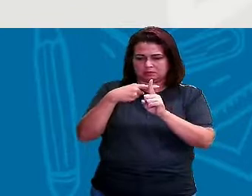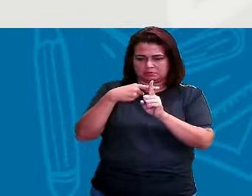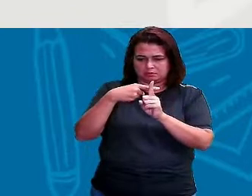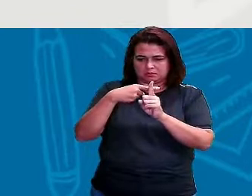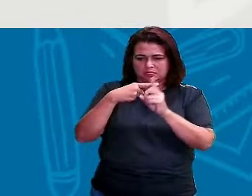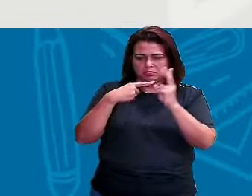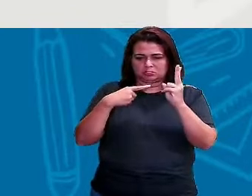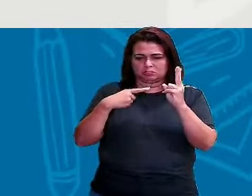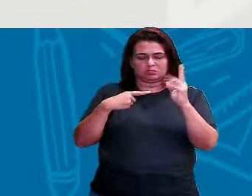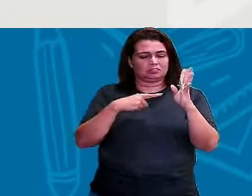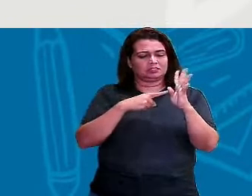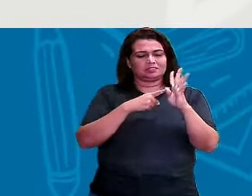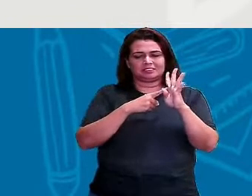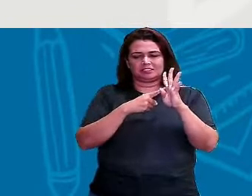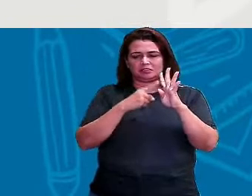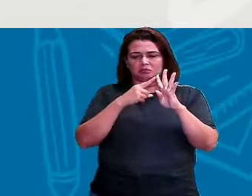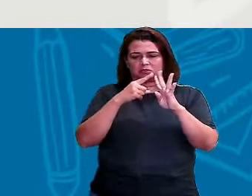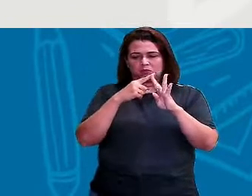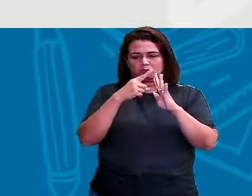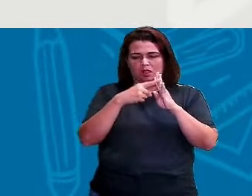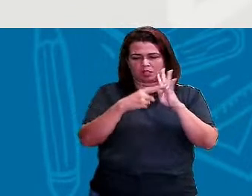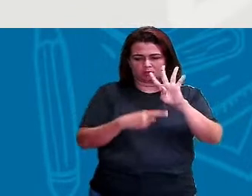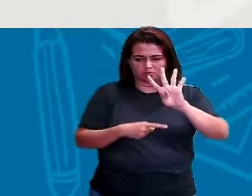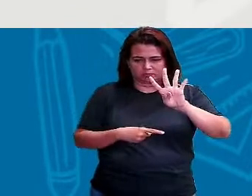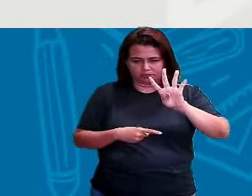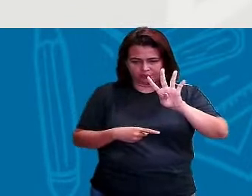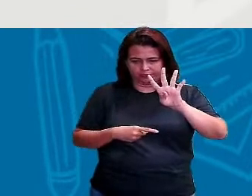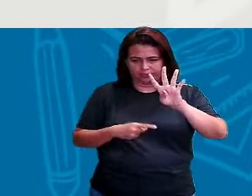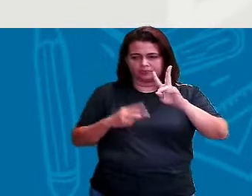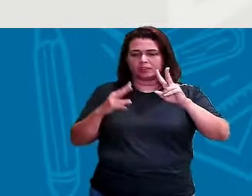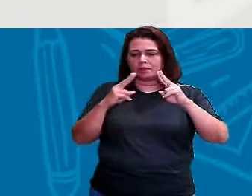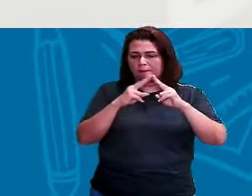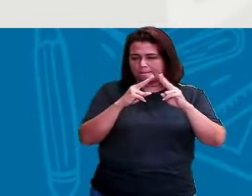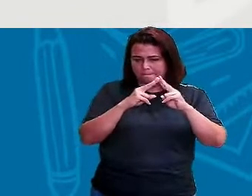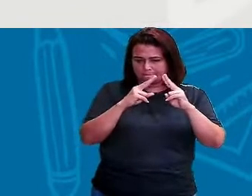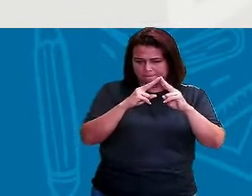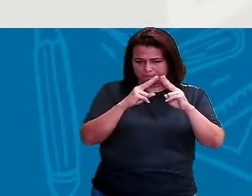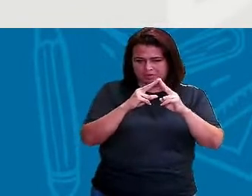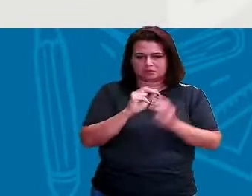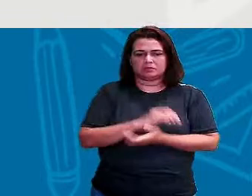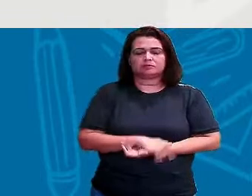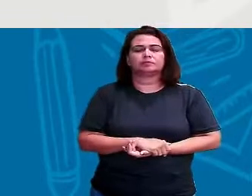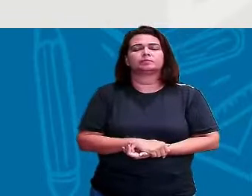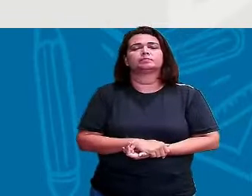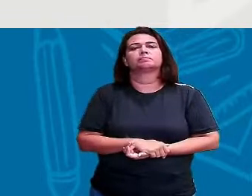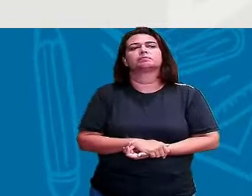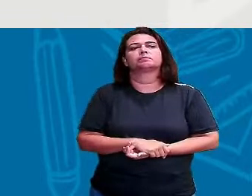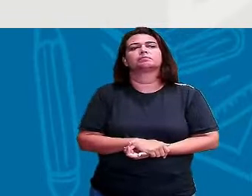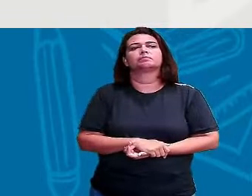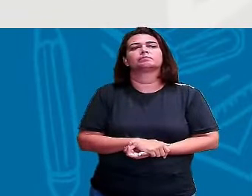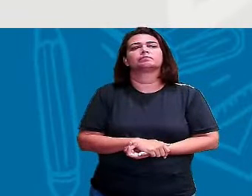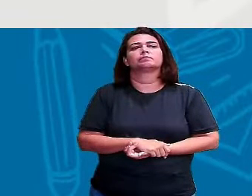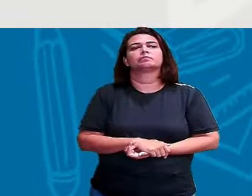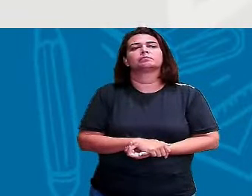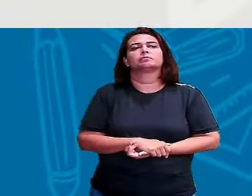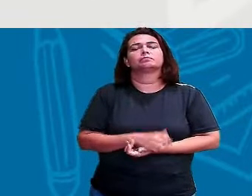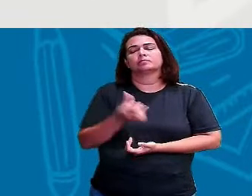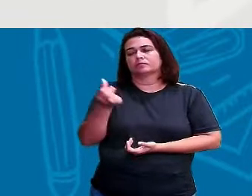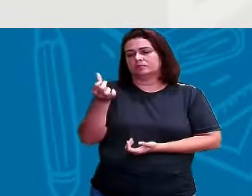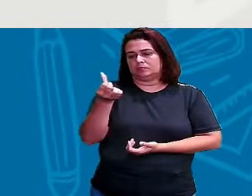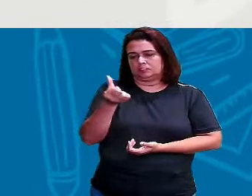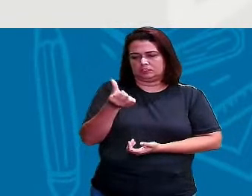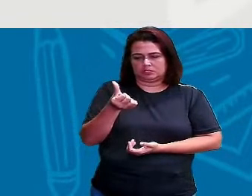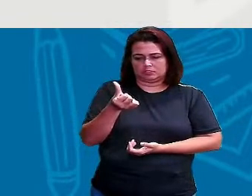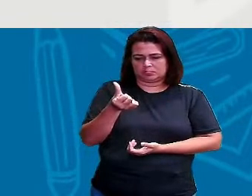dá 4. 4 é um número par. Agora eu vou pegar o número